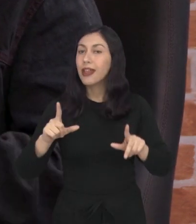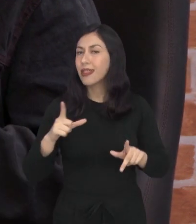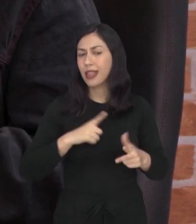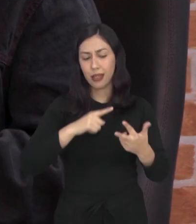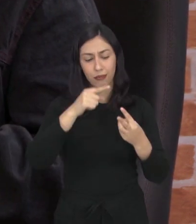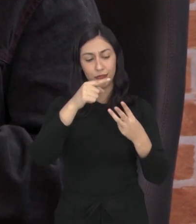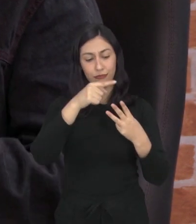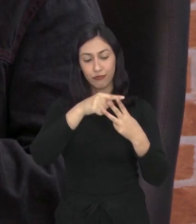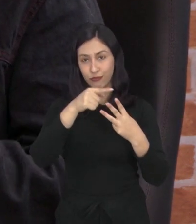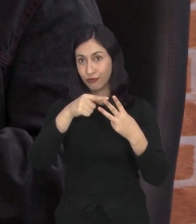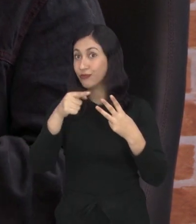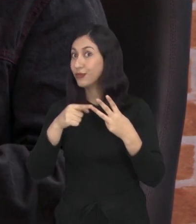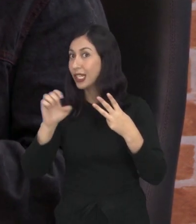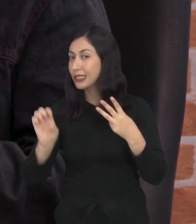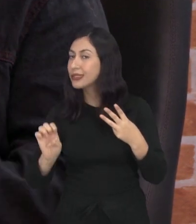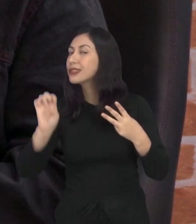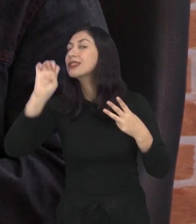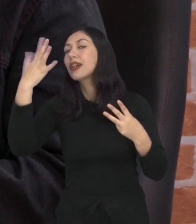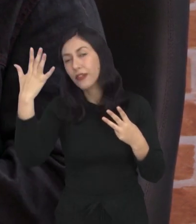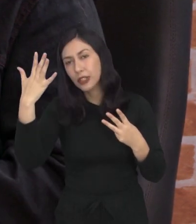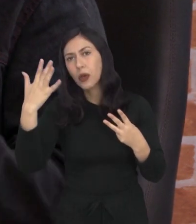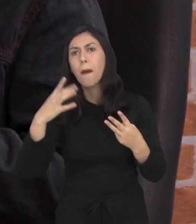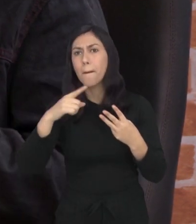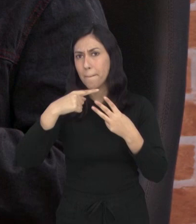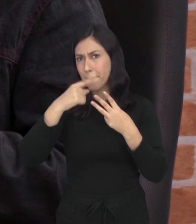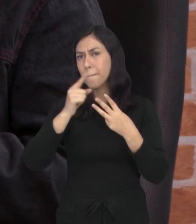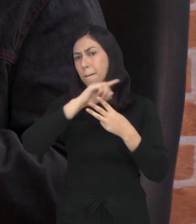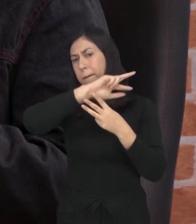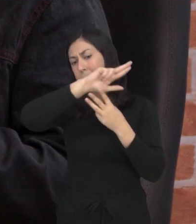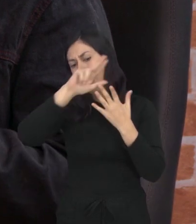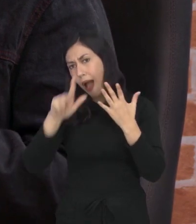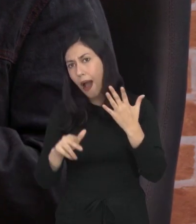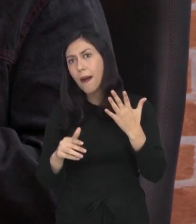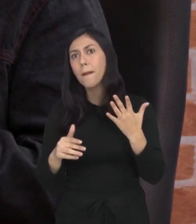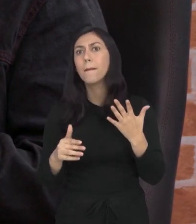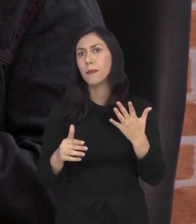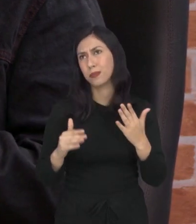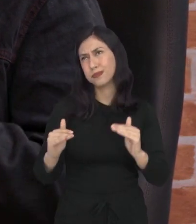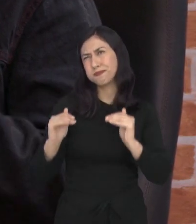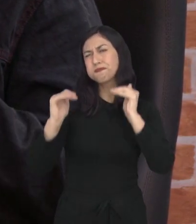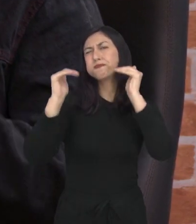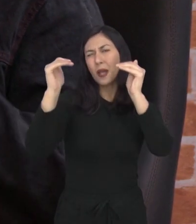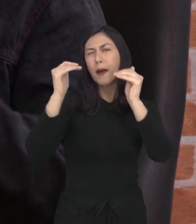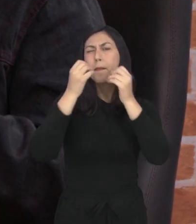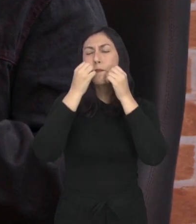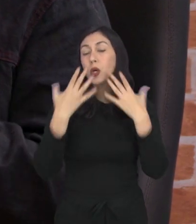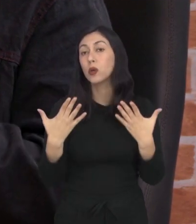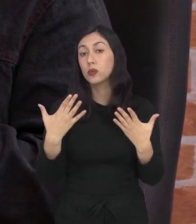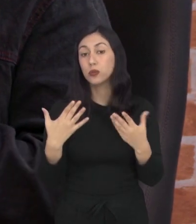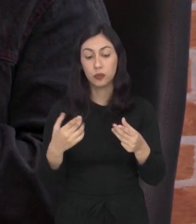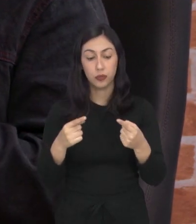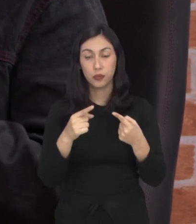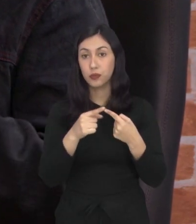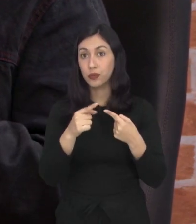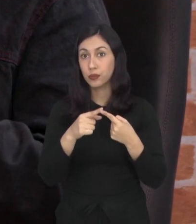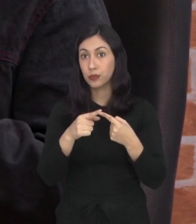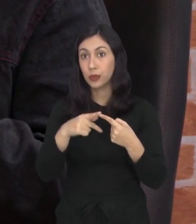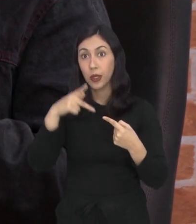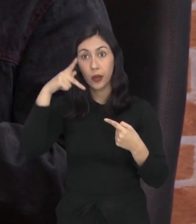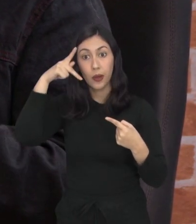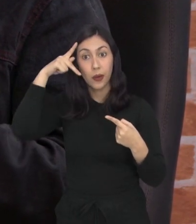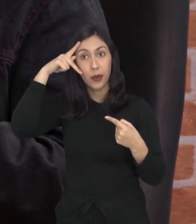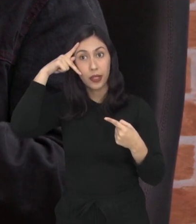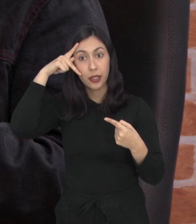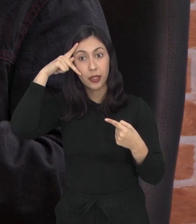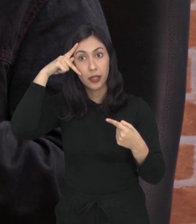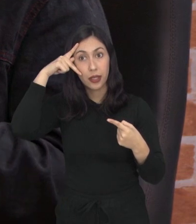tem mais eventos, tem muito evento bom no Brasil, mas eu vou citar 3 eventos que dá pra exemplificar. A gente tem o Anime Comic,